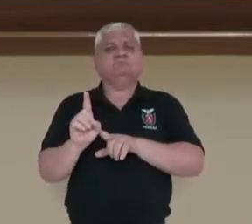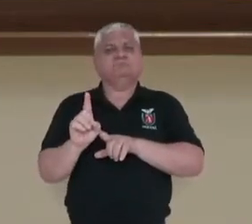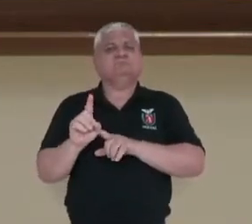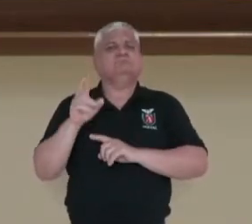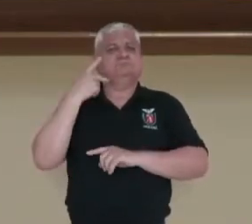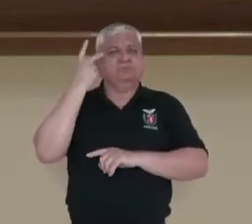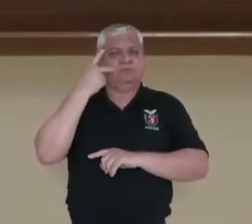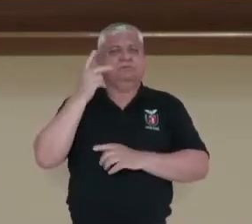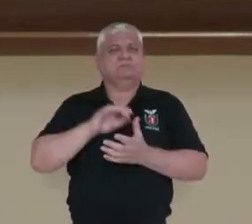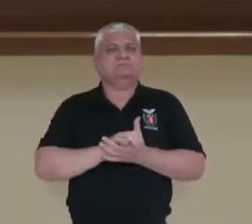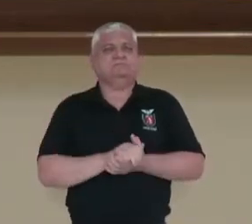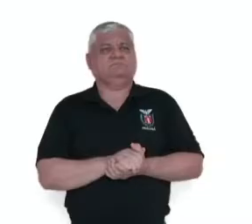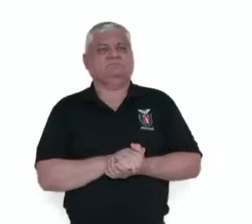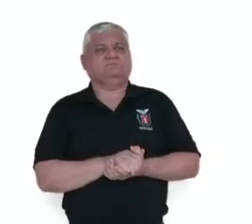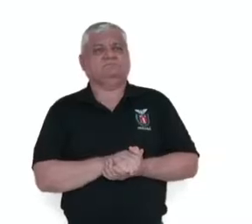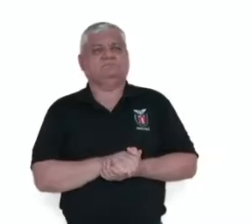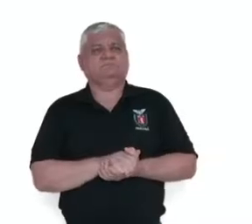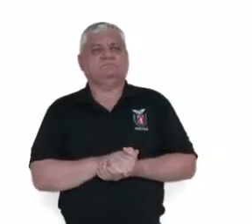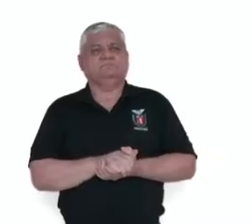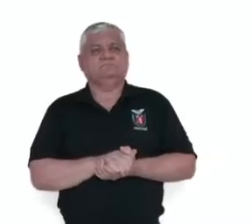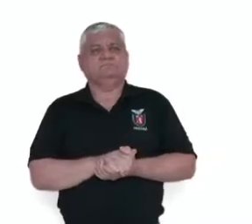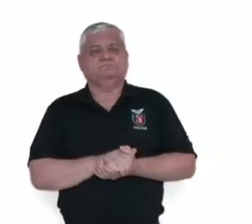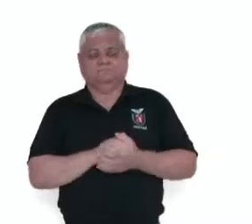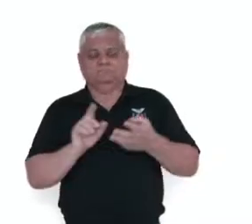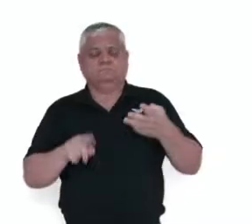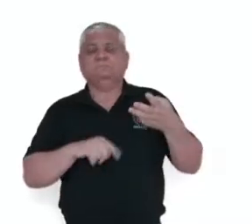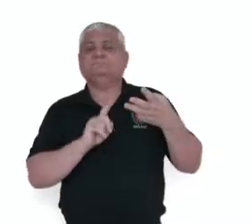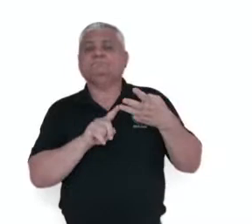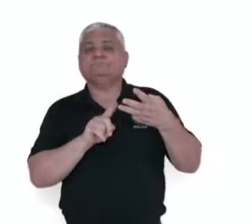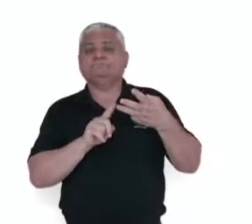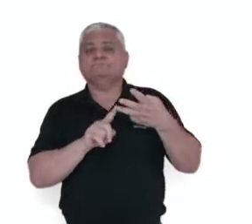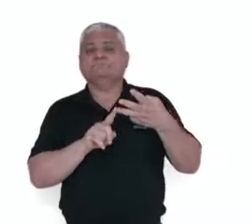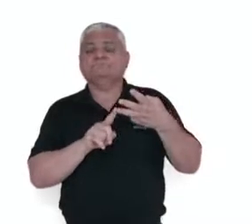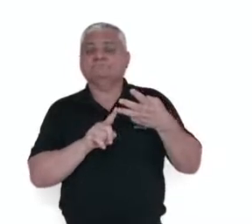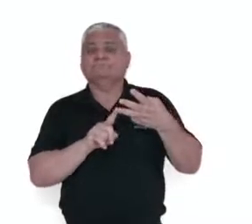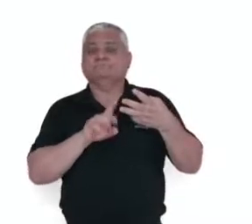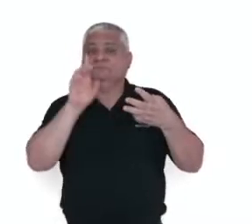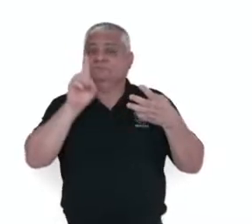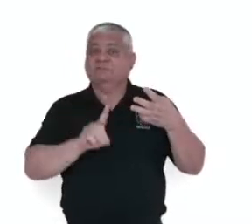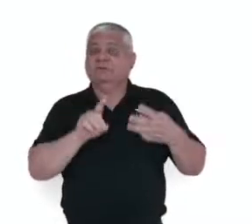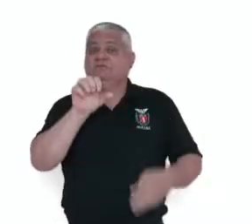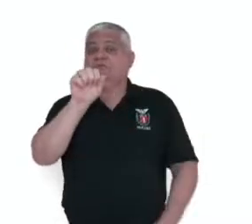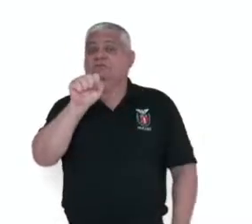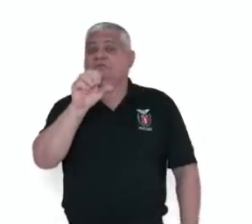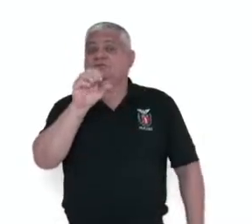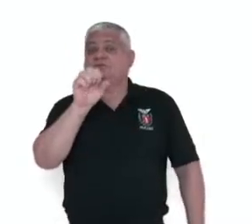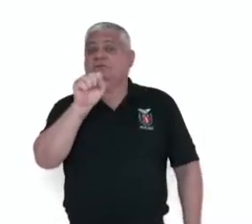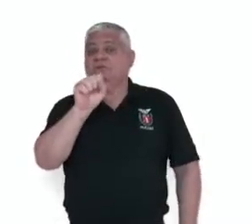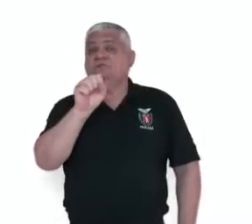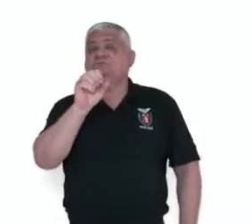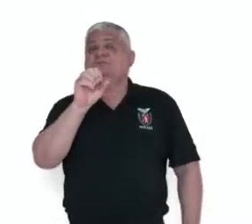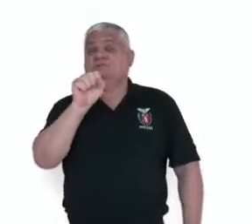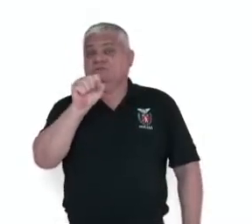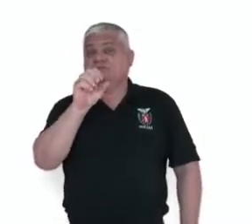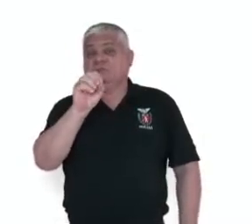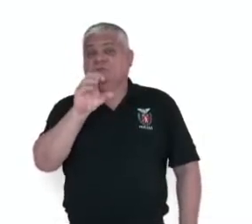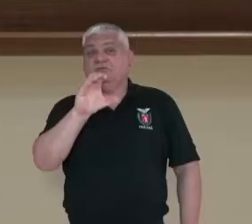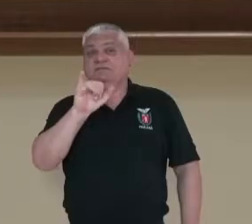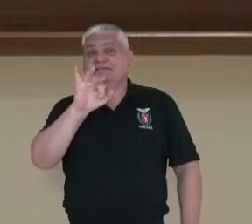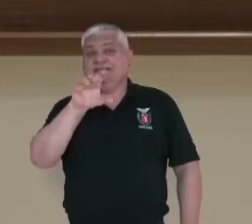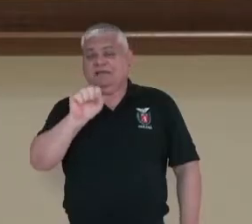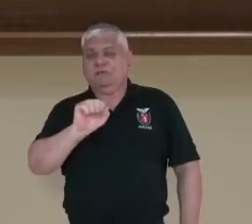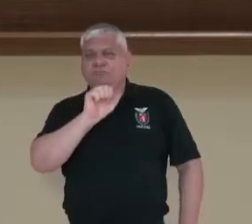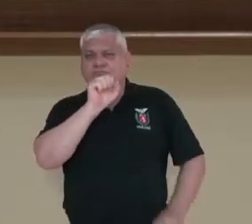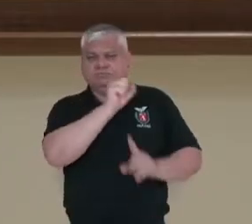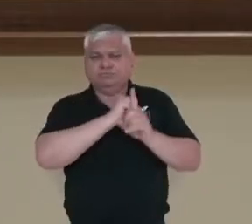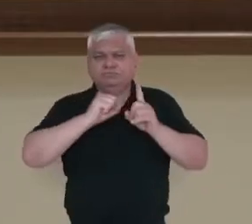de um país. E por fim aparecem os direitos sociais, que tratam da coletividade, da saúde, da educação,